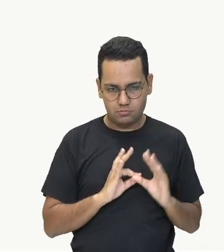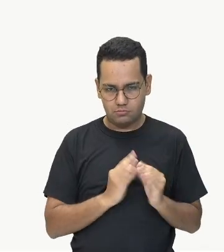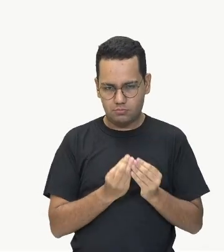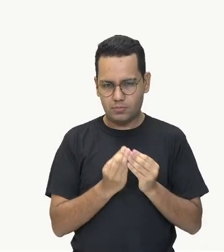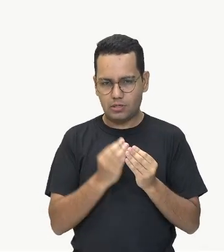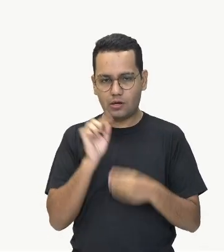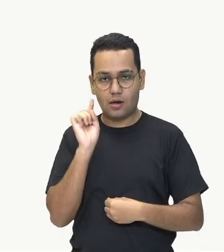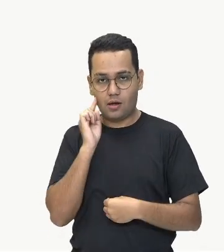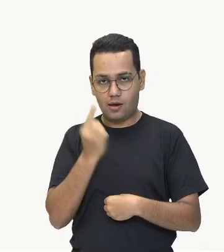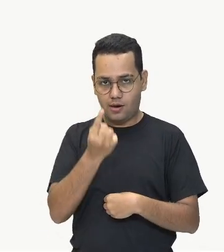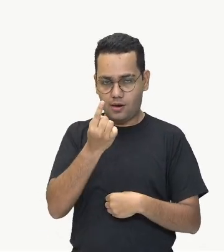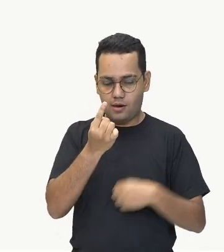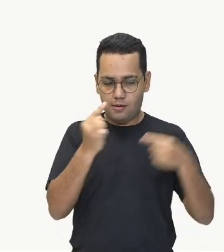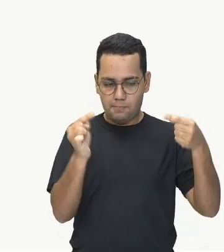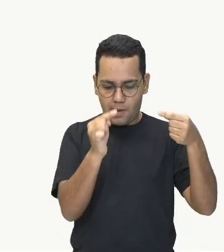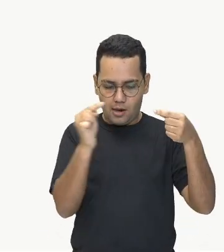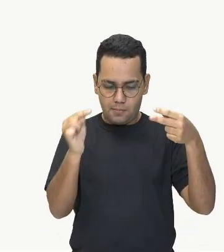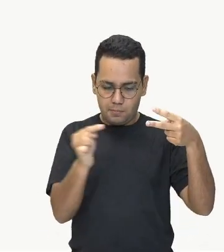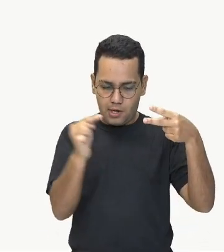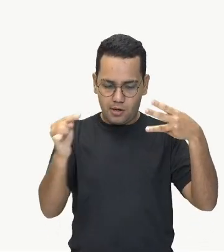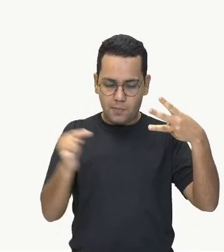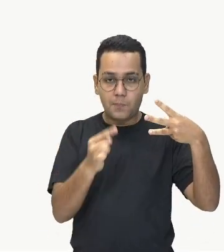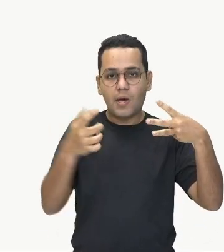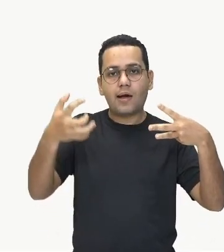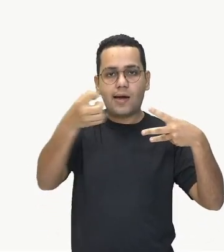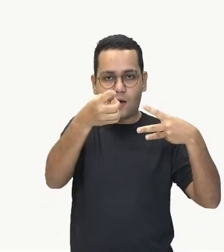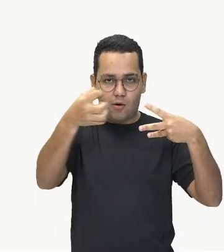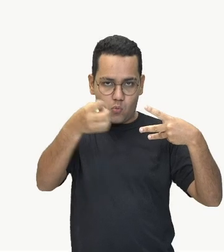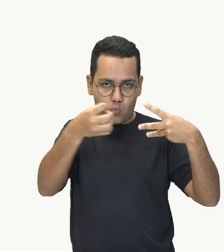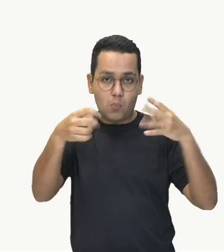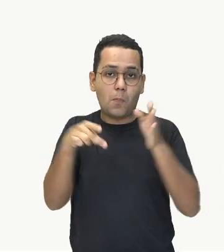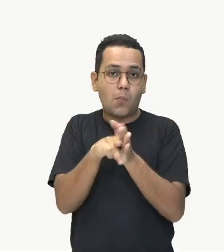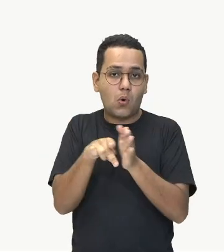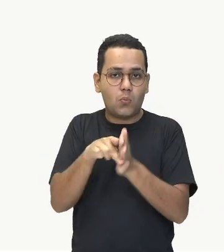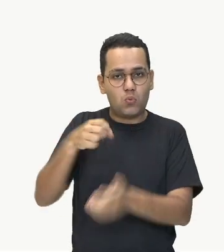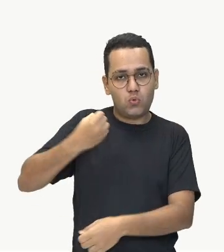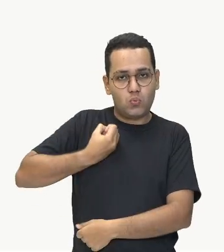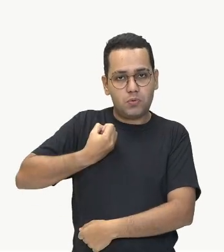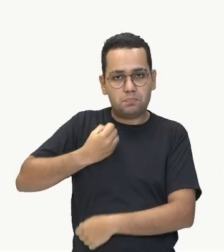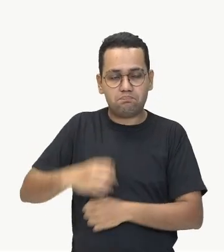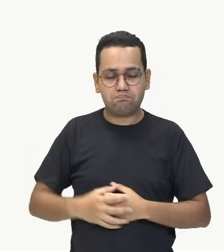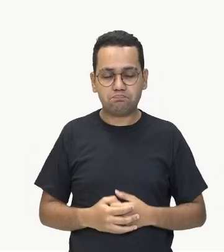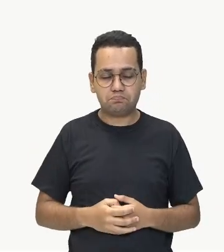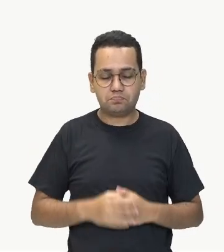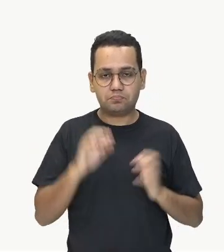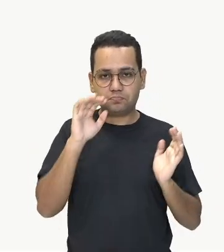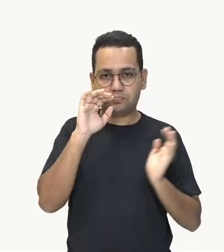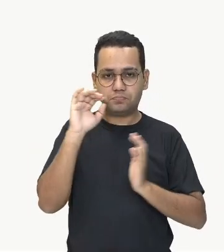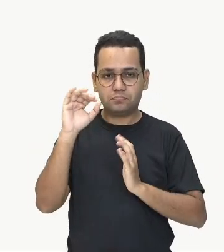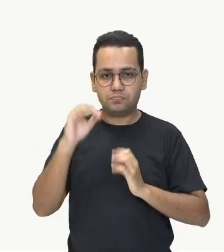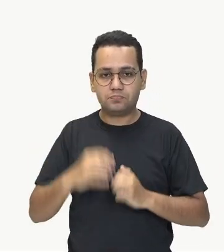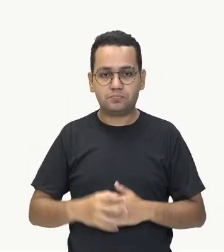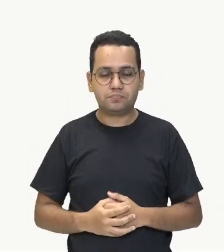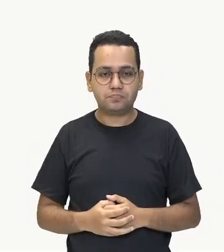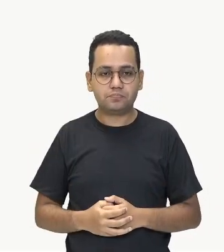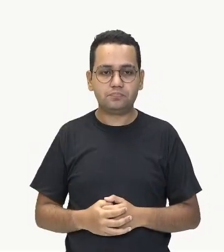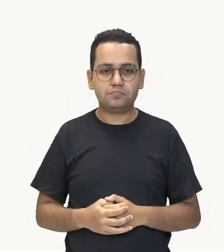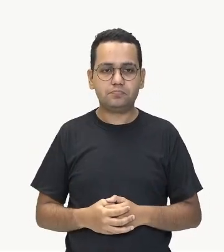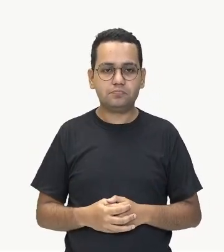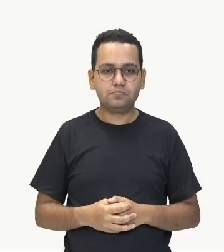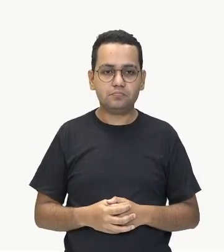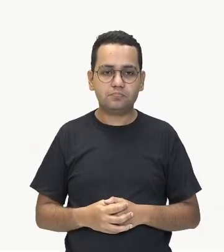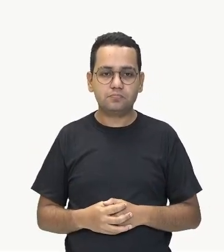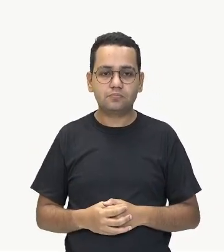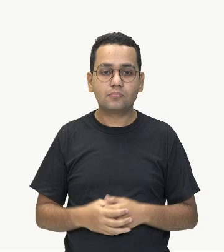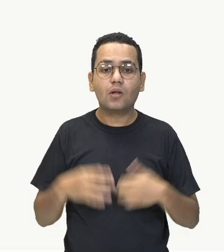mol dessa forma que que a gente vai ter a questão dele ele Pergunta assim para reação